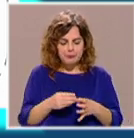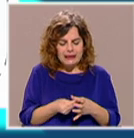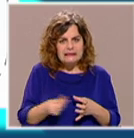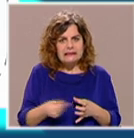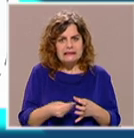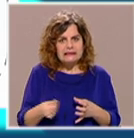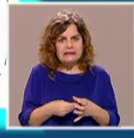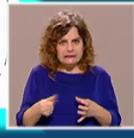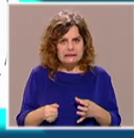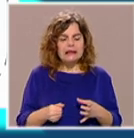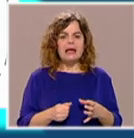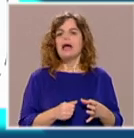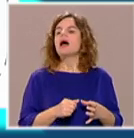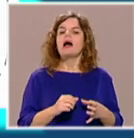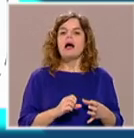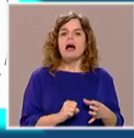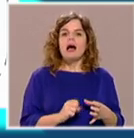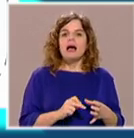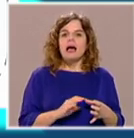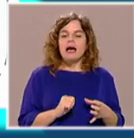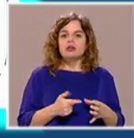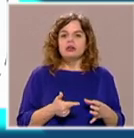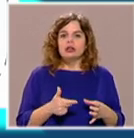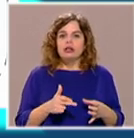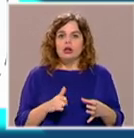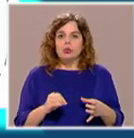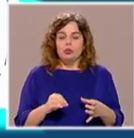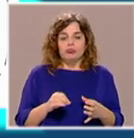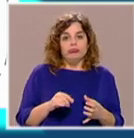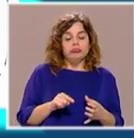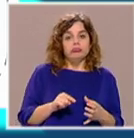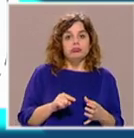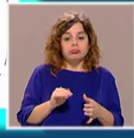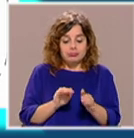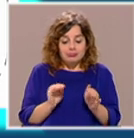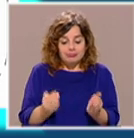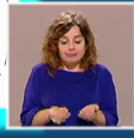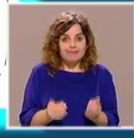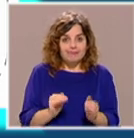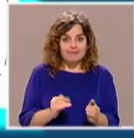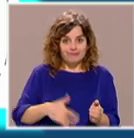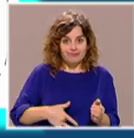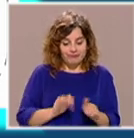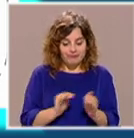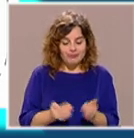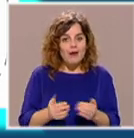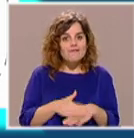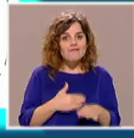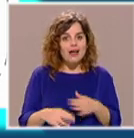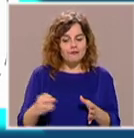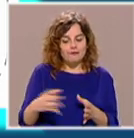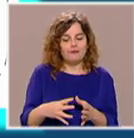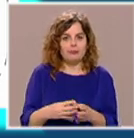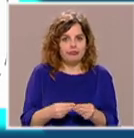suco digestivo que é produzido pelas glândulas das paredes do estômago, e a ação deste suco gástrico que vai